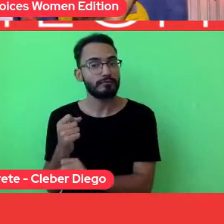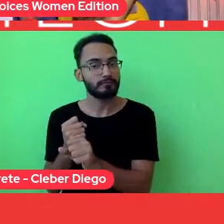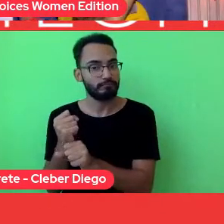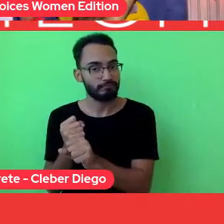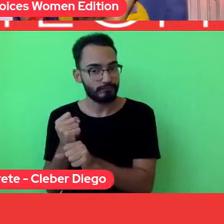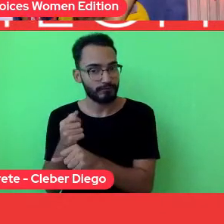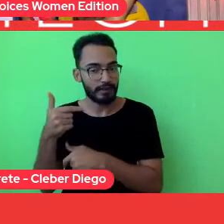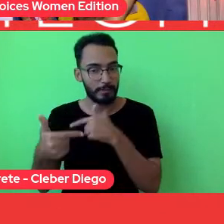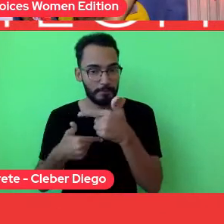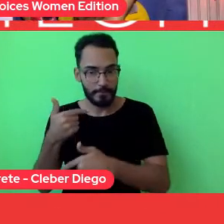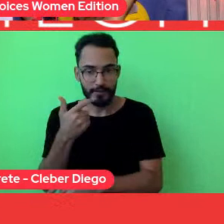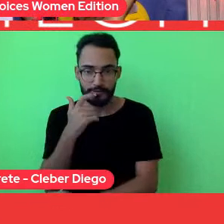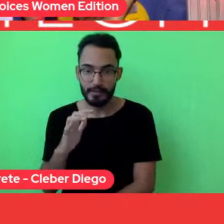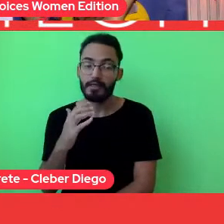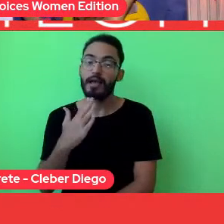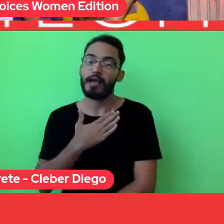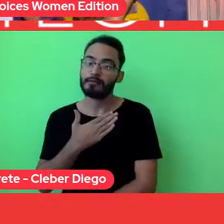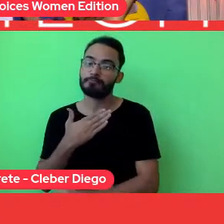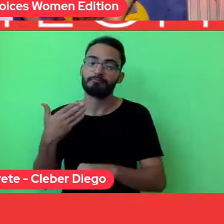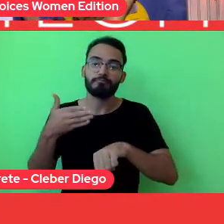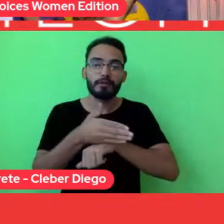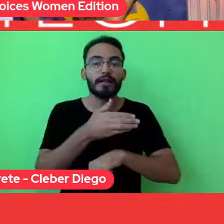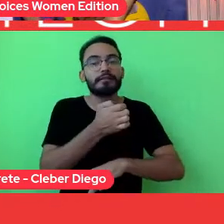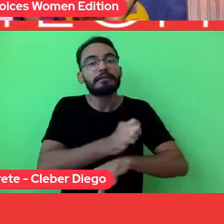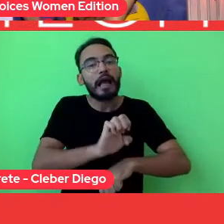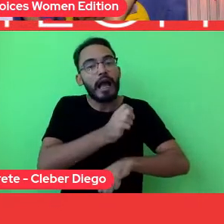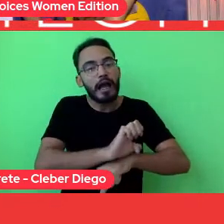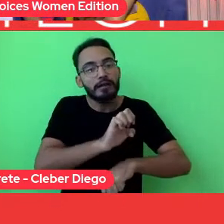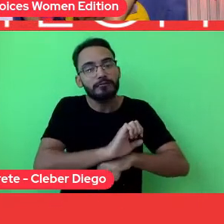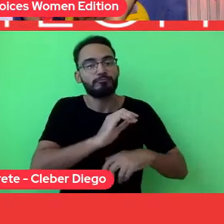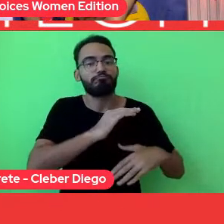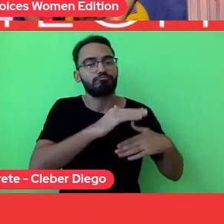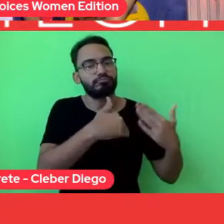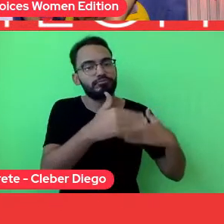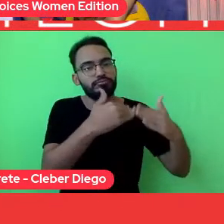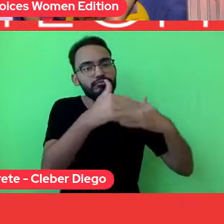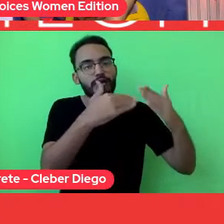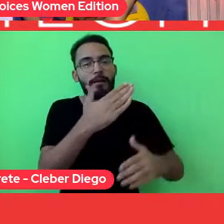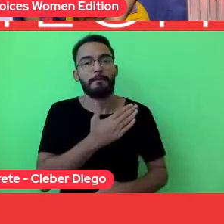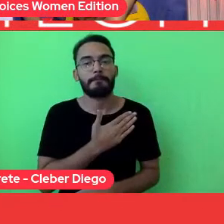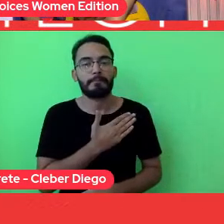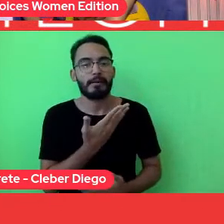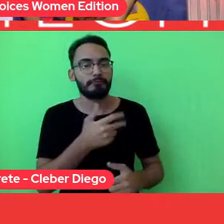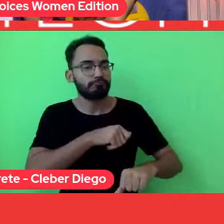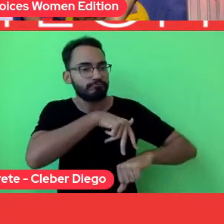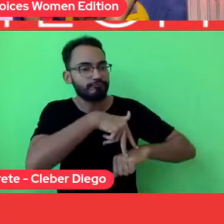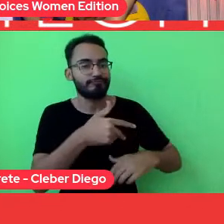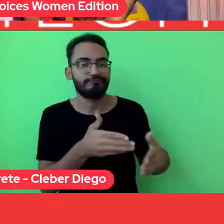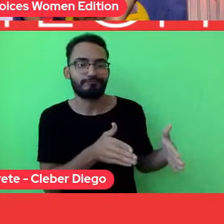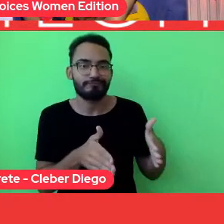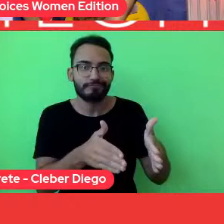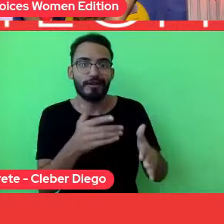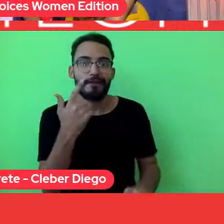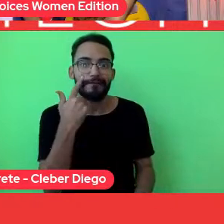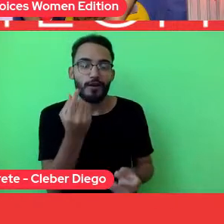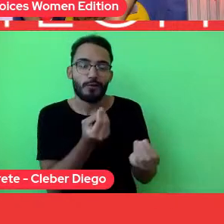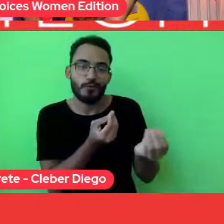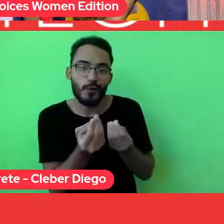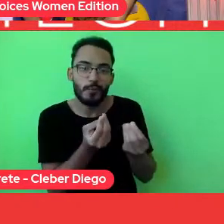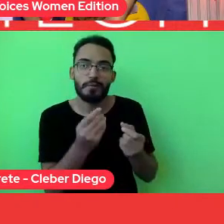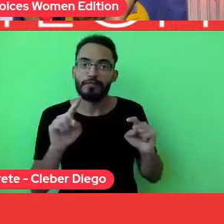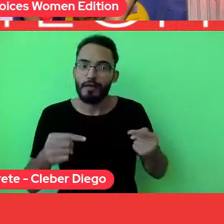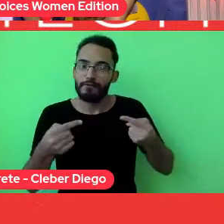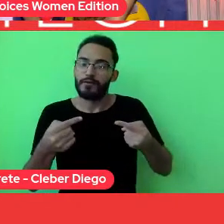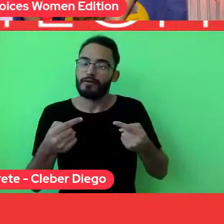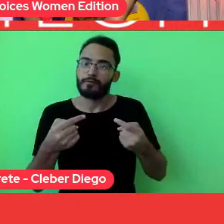há 22 anos, entrei pelo programa de estágio, né? E fiz toda a minha carreira aqui com você, dividindo, inclusive, né, tantos desafios